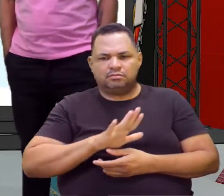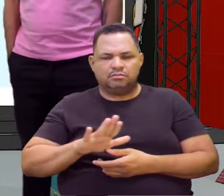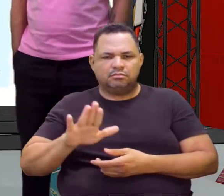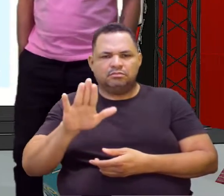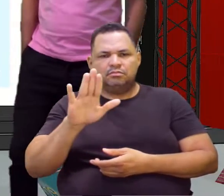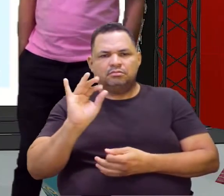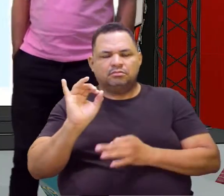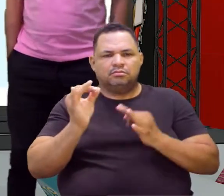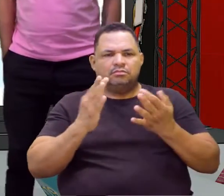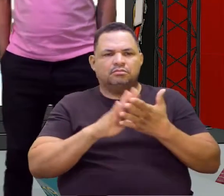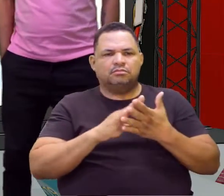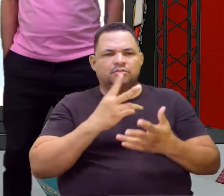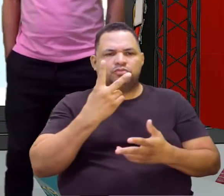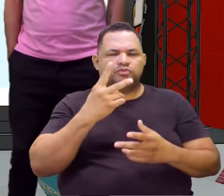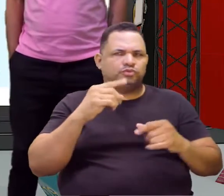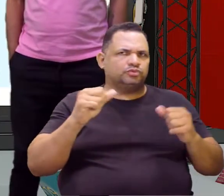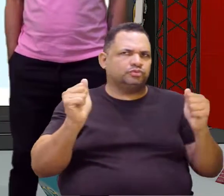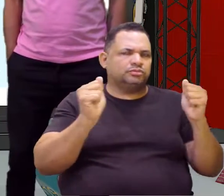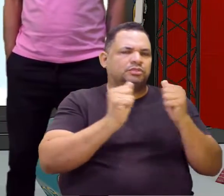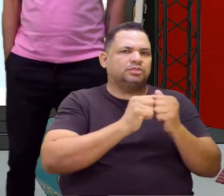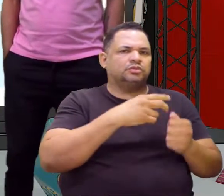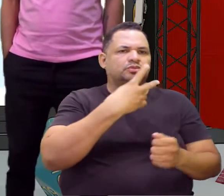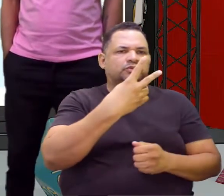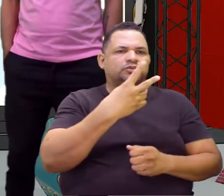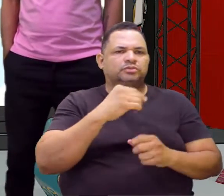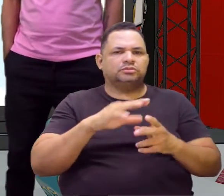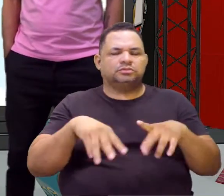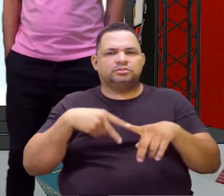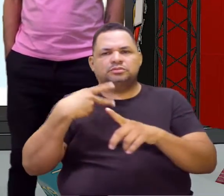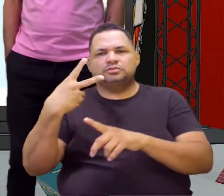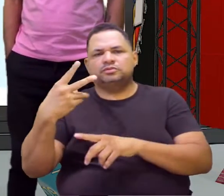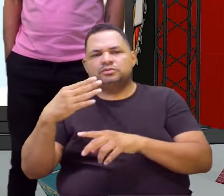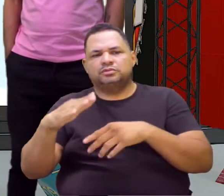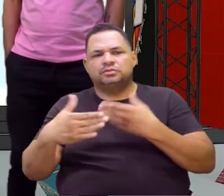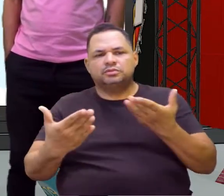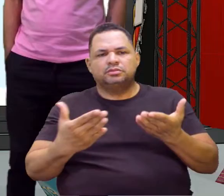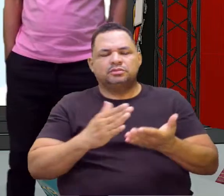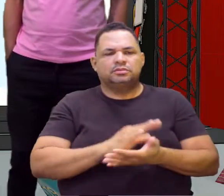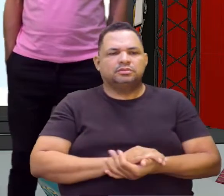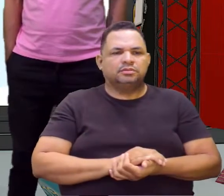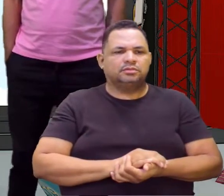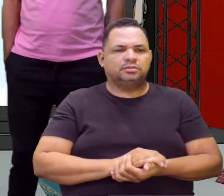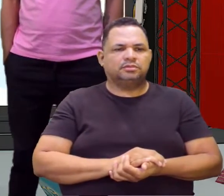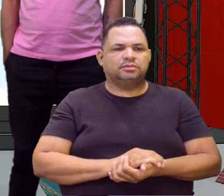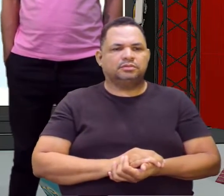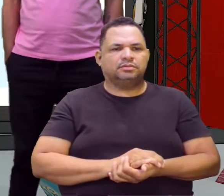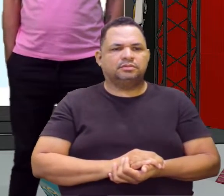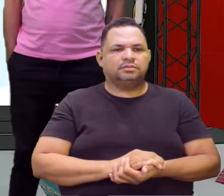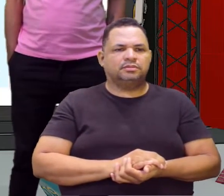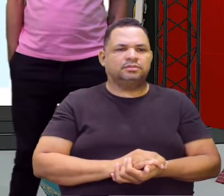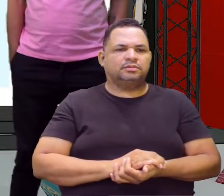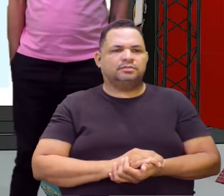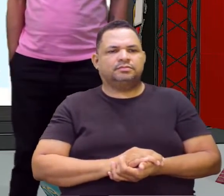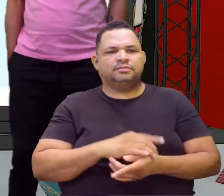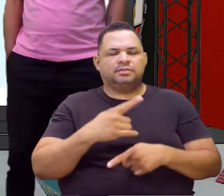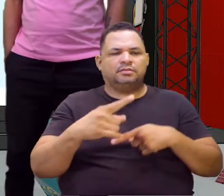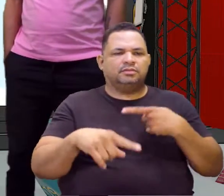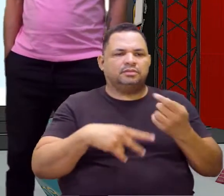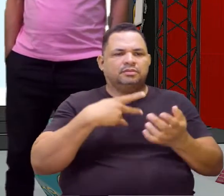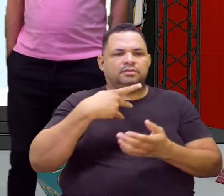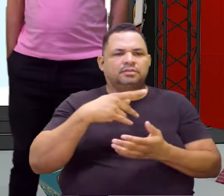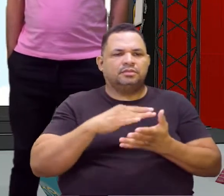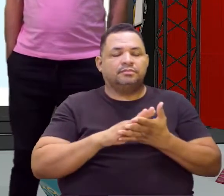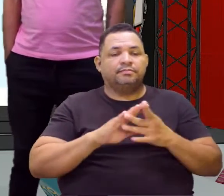gente junta de 2 em 2, né? A gente pega lá o triângulo com o quadrado e o retângulo, e depois a gente vai no paralelogramo